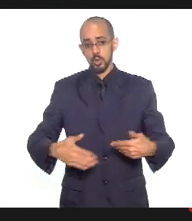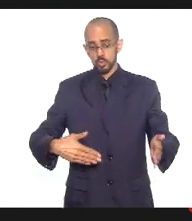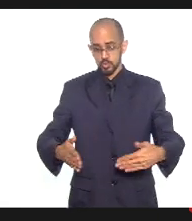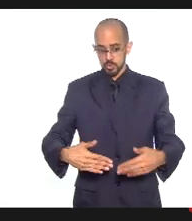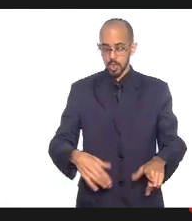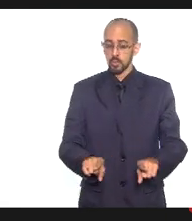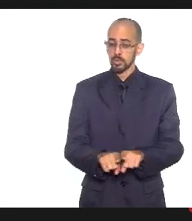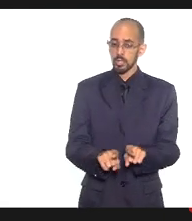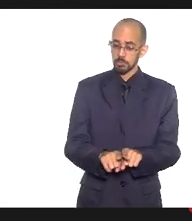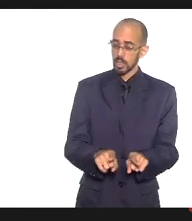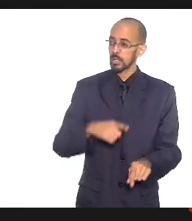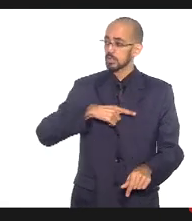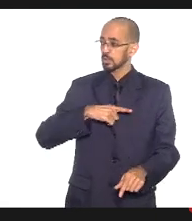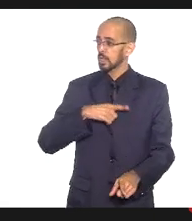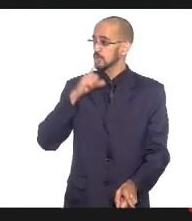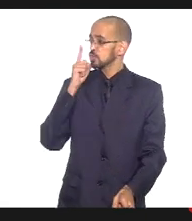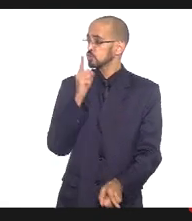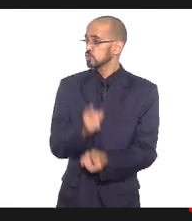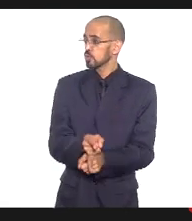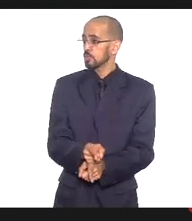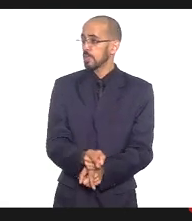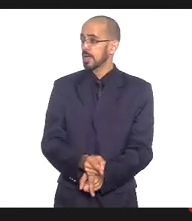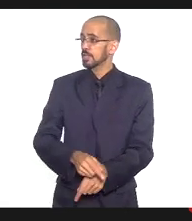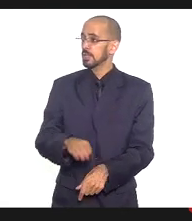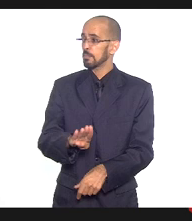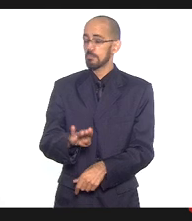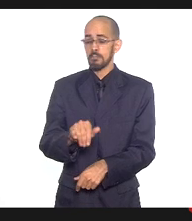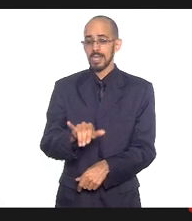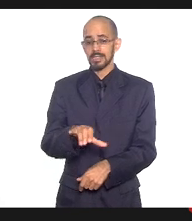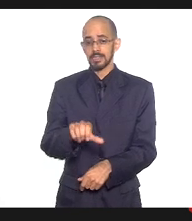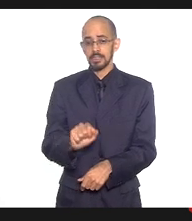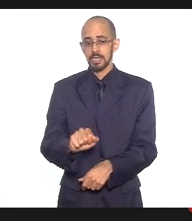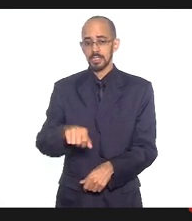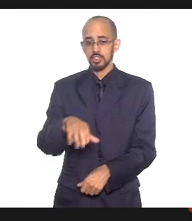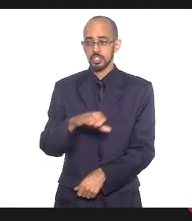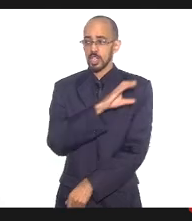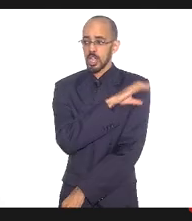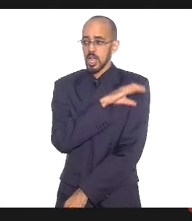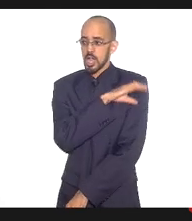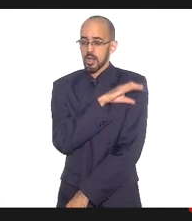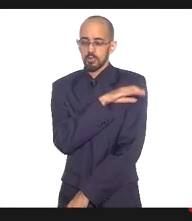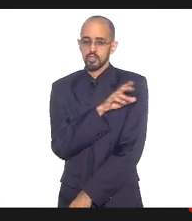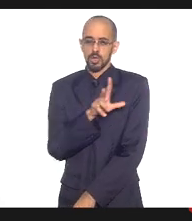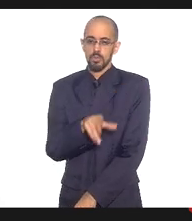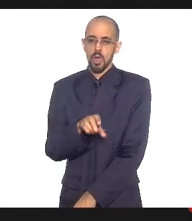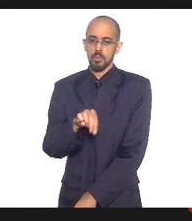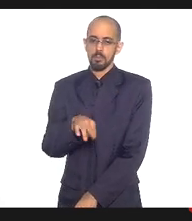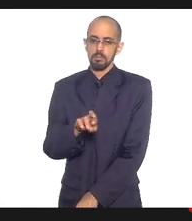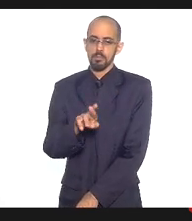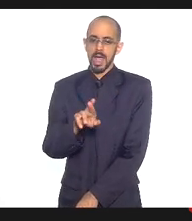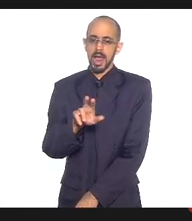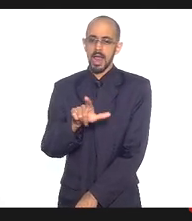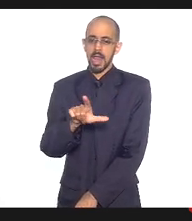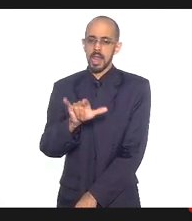grandes descobertas da bacia de Campos, como o Marlim, que já vem produzindo algumas décadas e